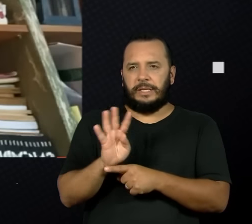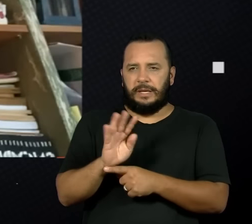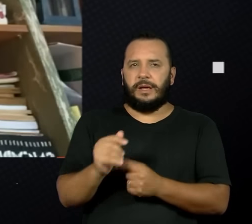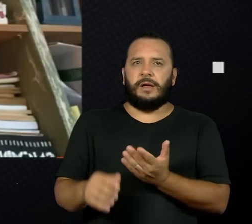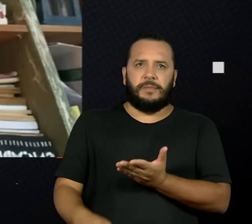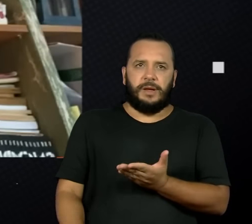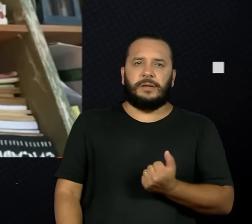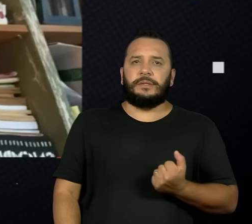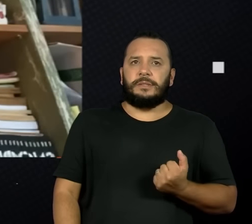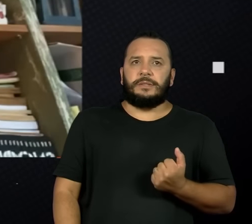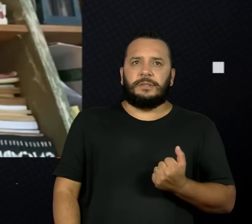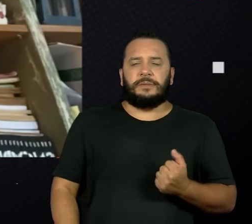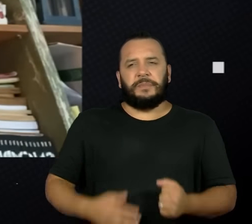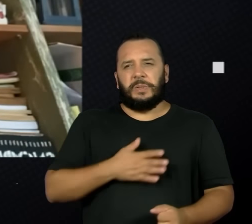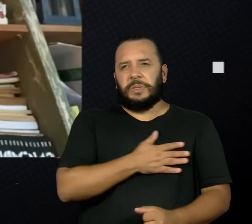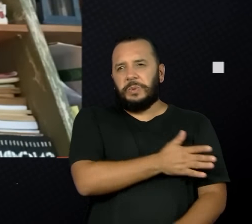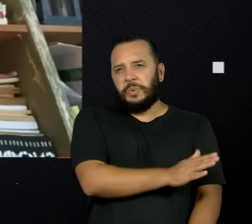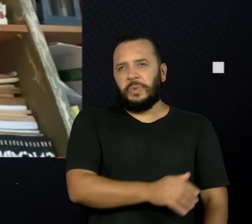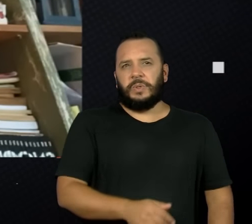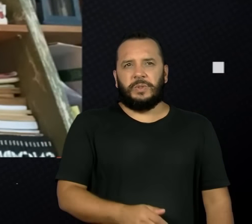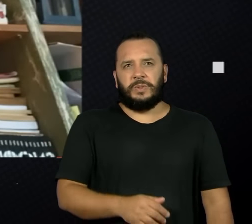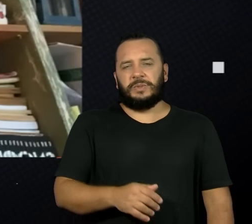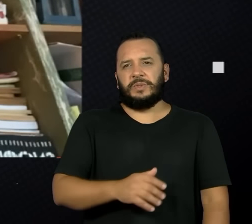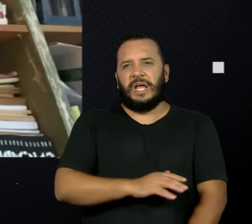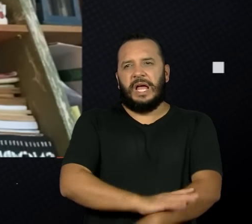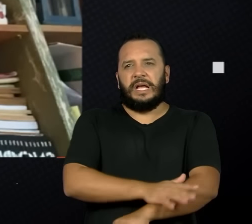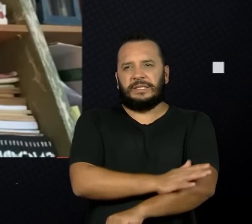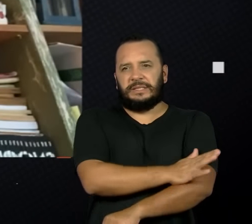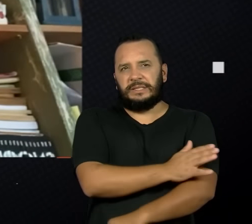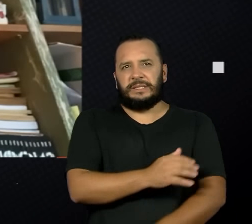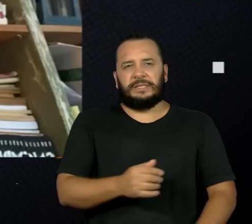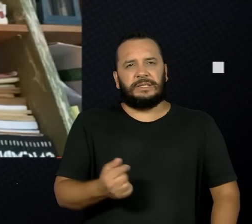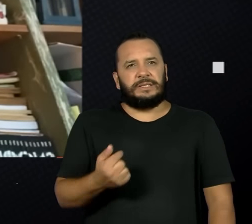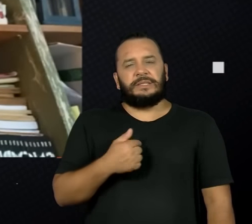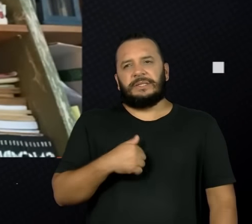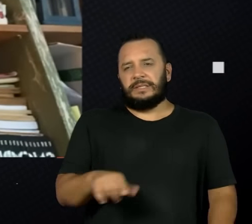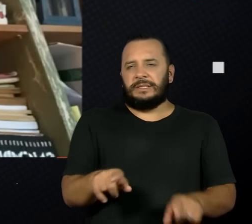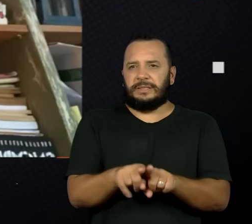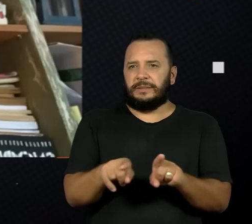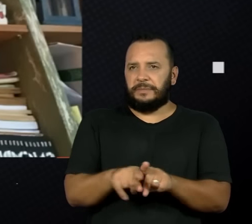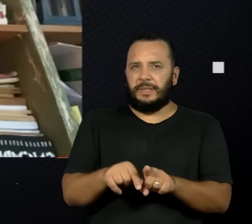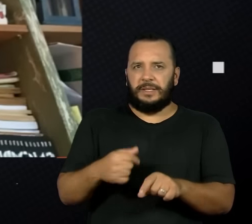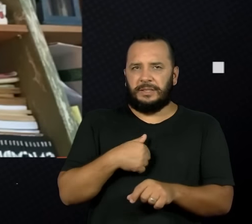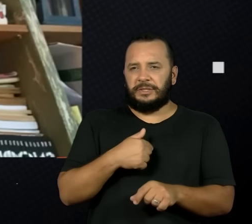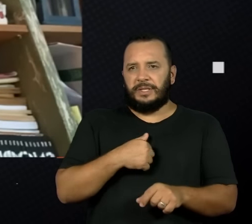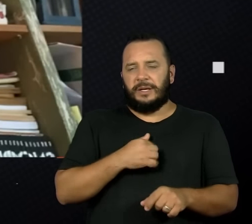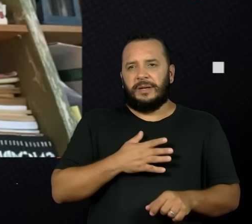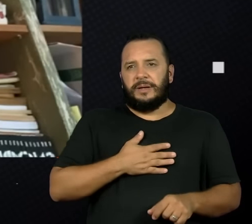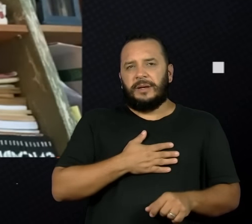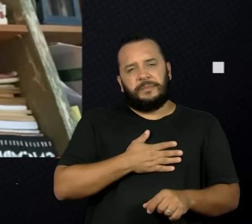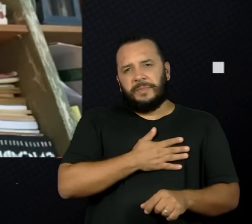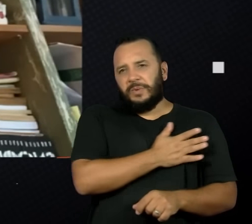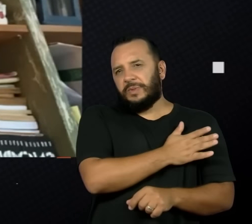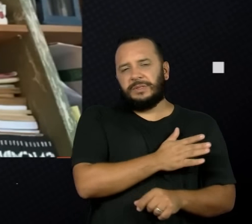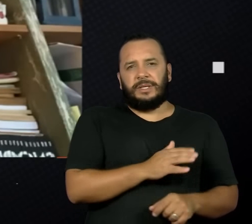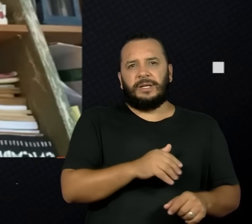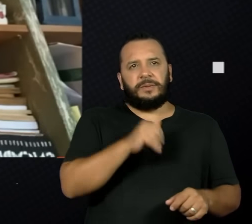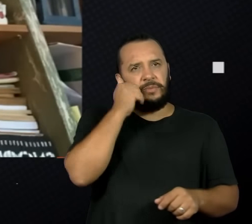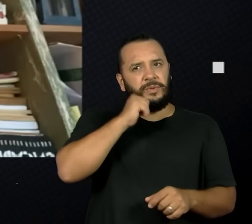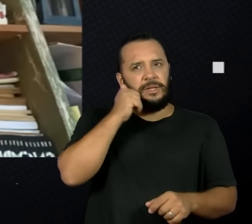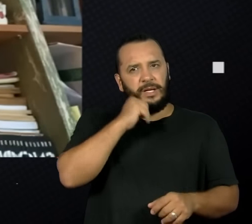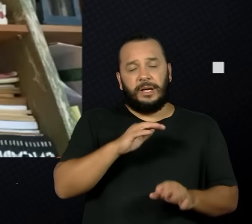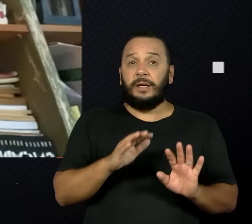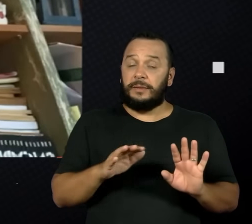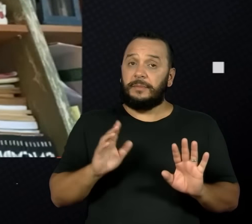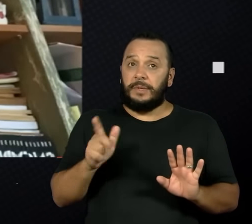eh preconceituoso meio racista meio misógino ou seja um cara bastante desagradável mas que era ao mesmo tempo